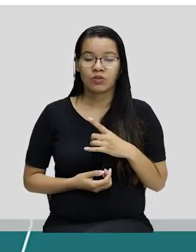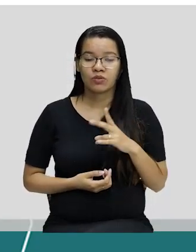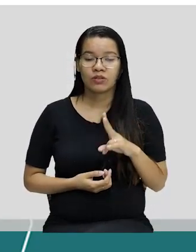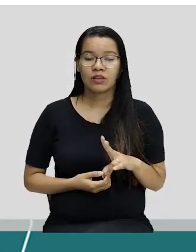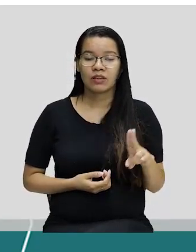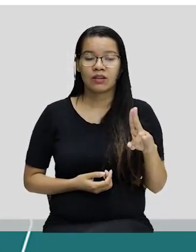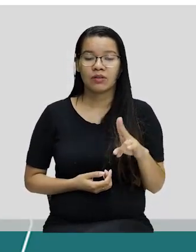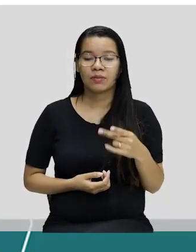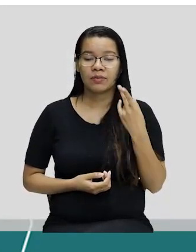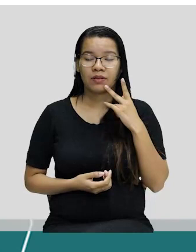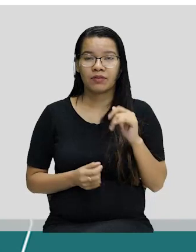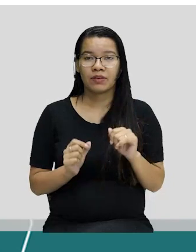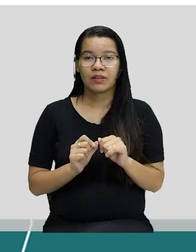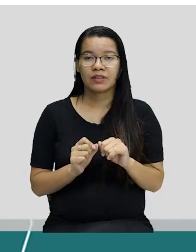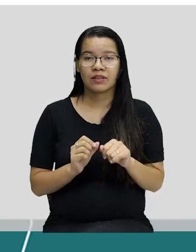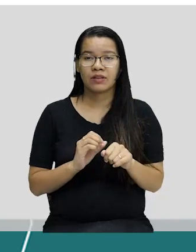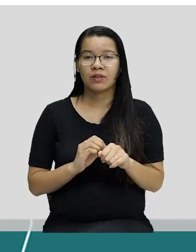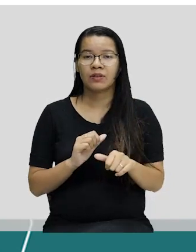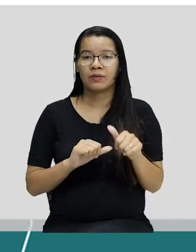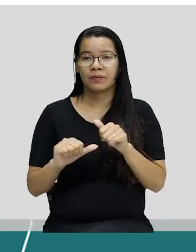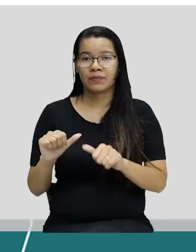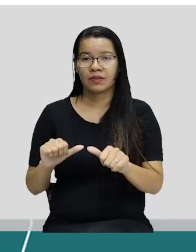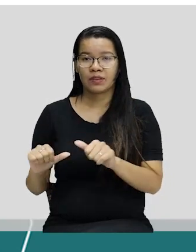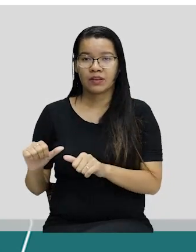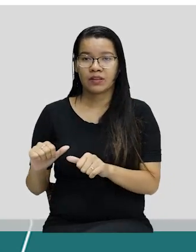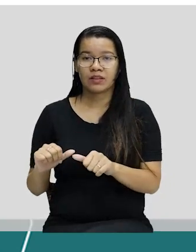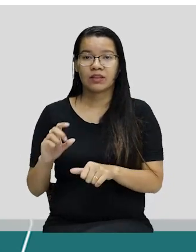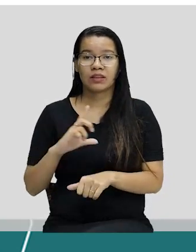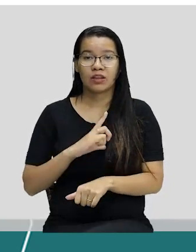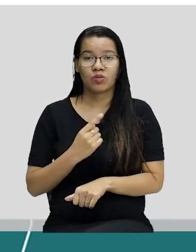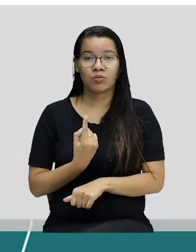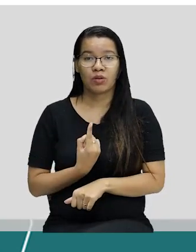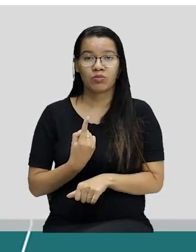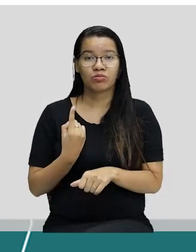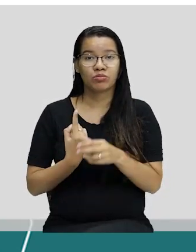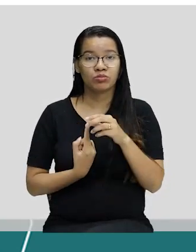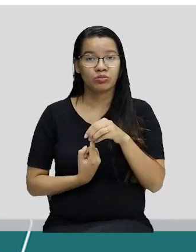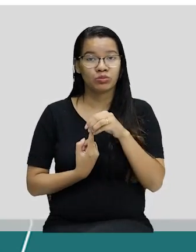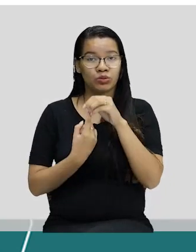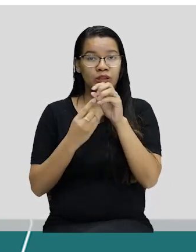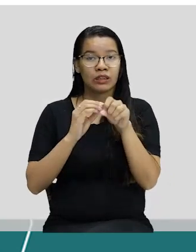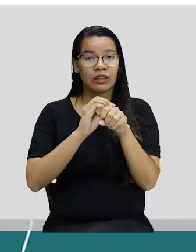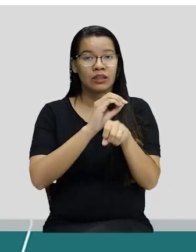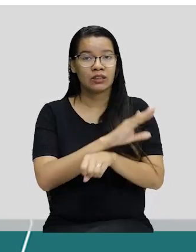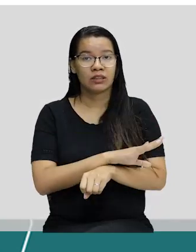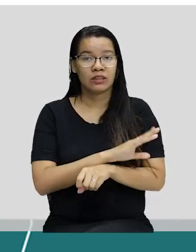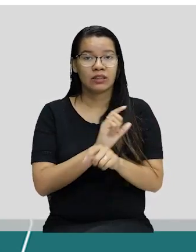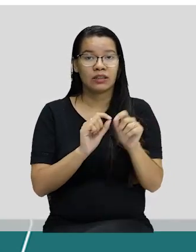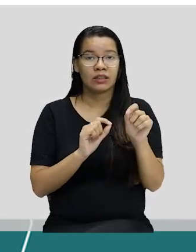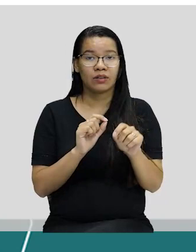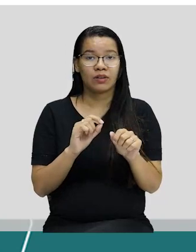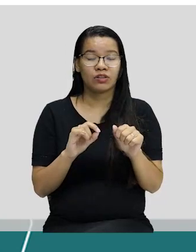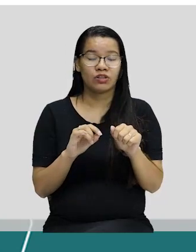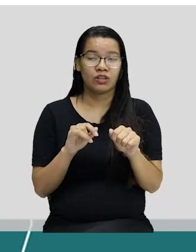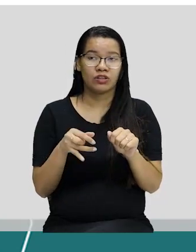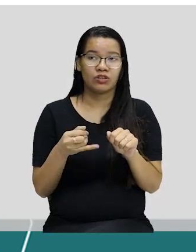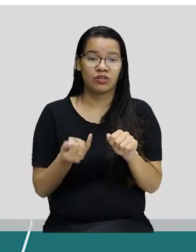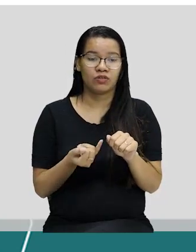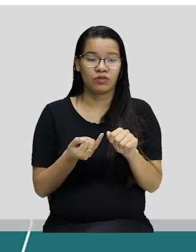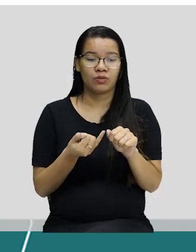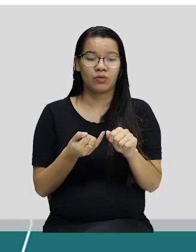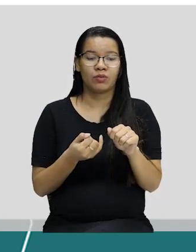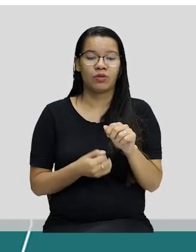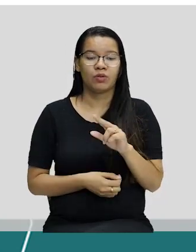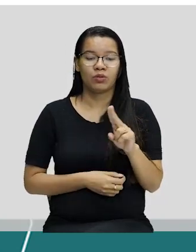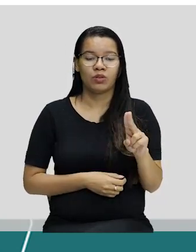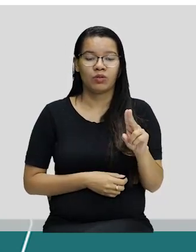uma exceção, que é o substantivo ou adjetivo public, público. Público em